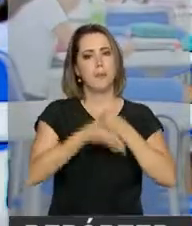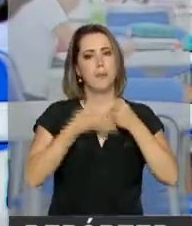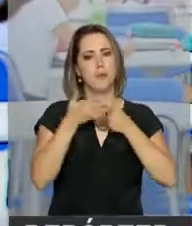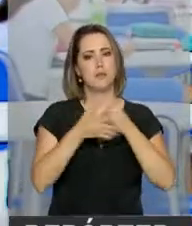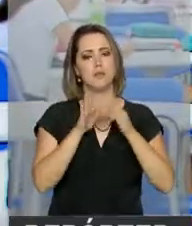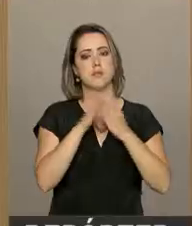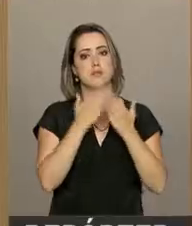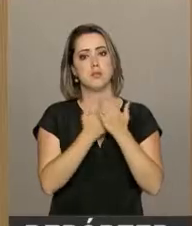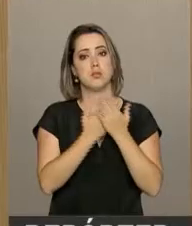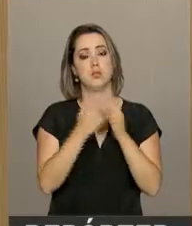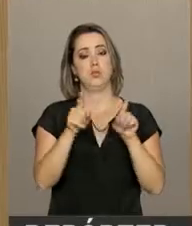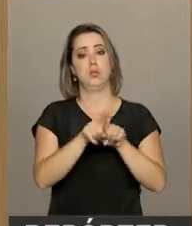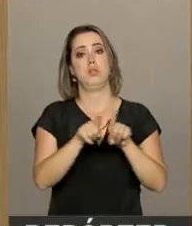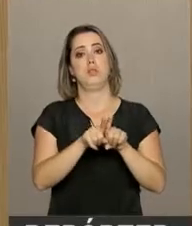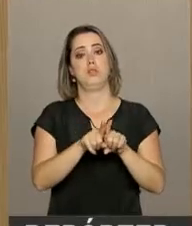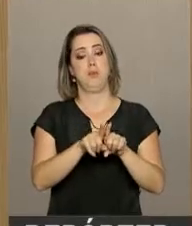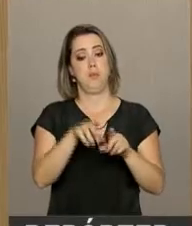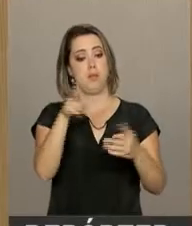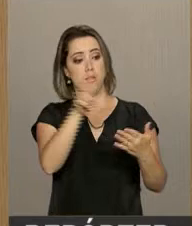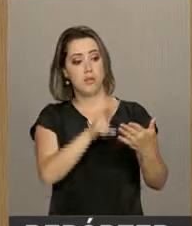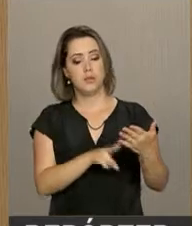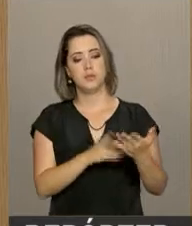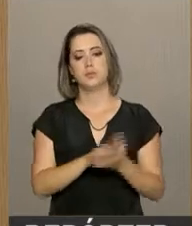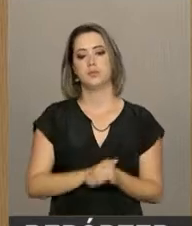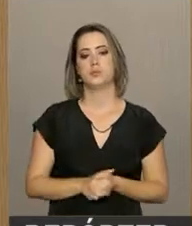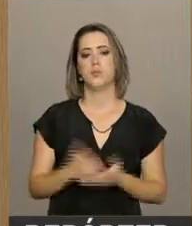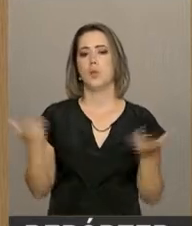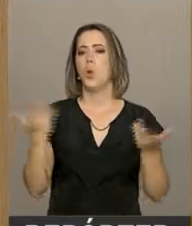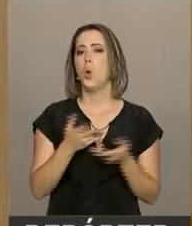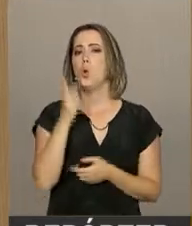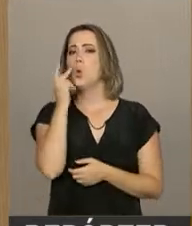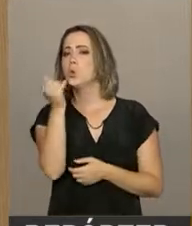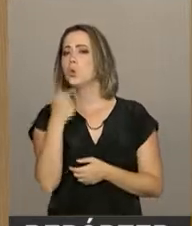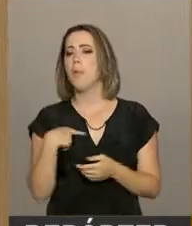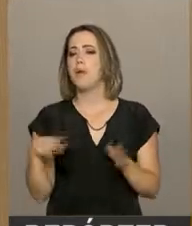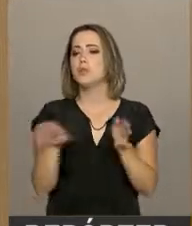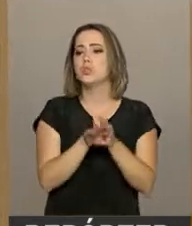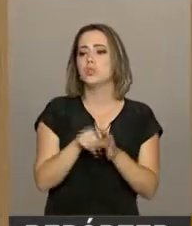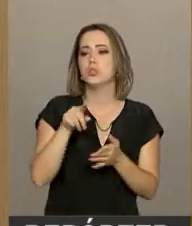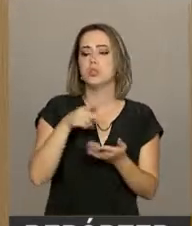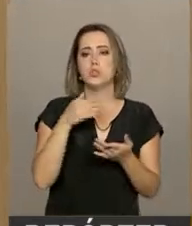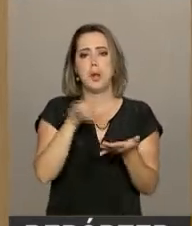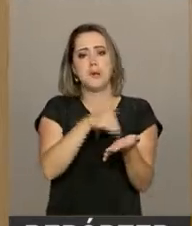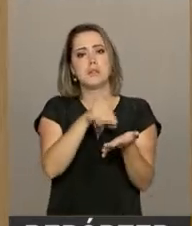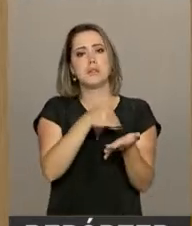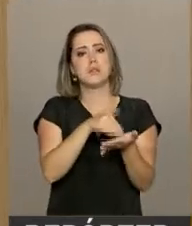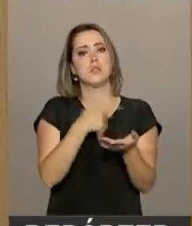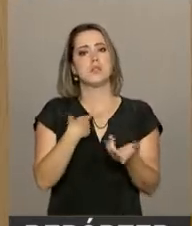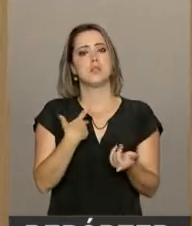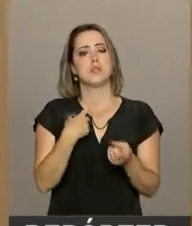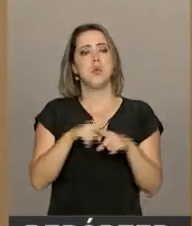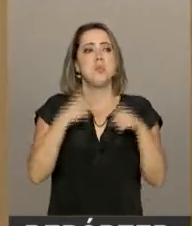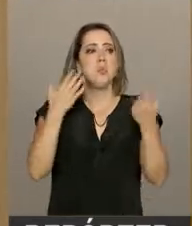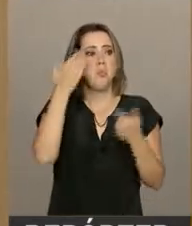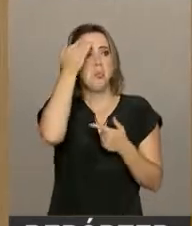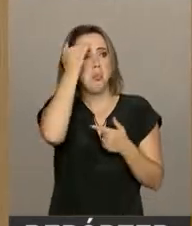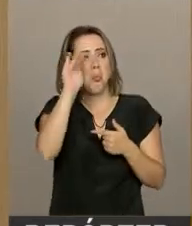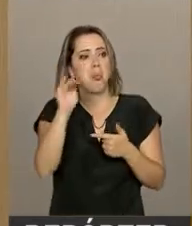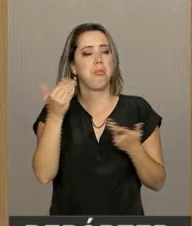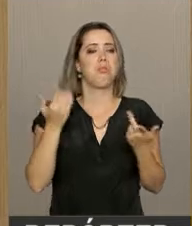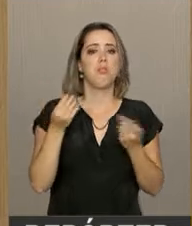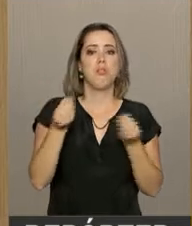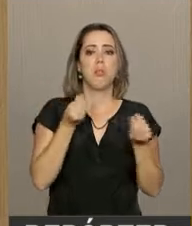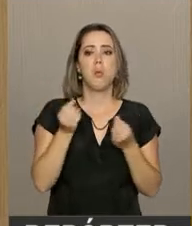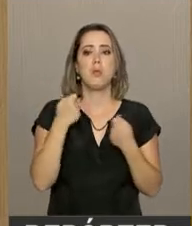de avaliação. Hoje um pai chega e matricula a escola, às vezes ele não tem a referência do que é que que o seu filho deveria aprender